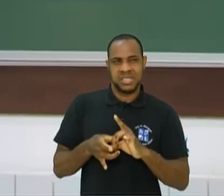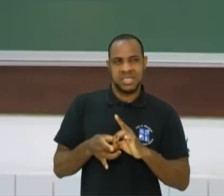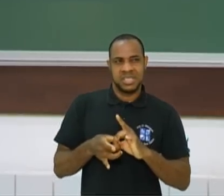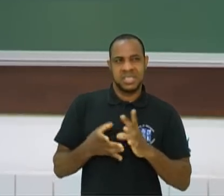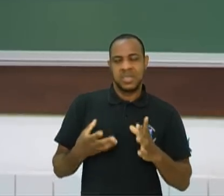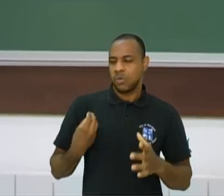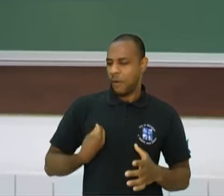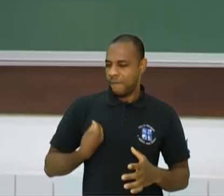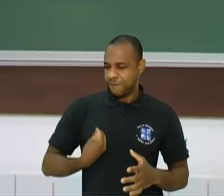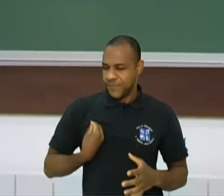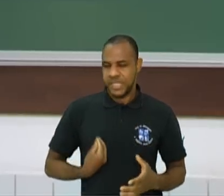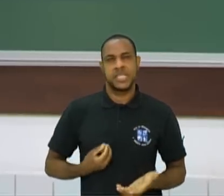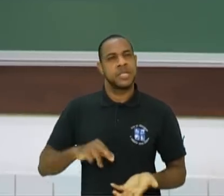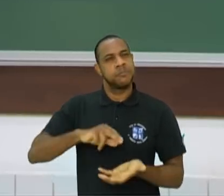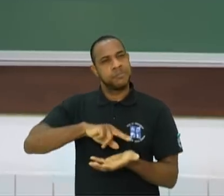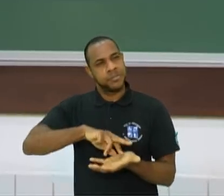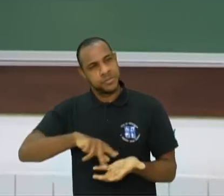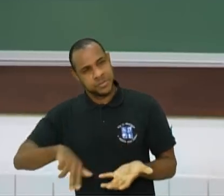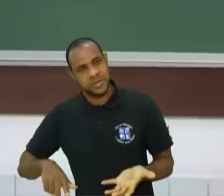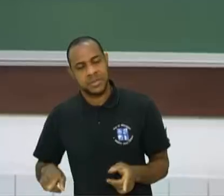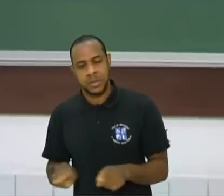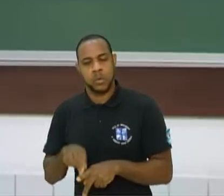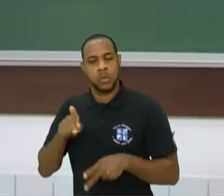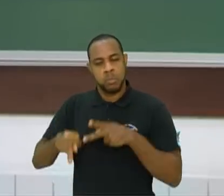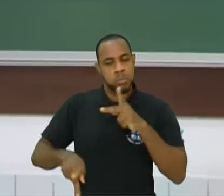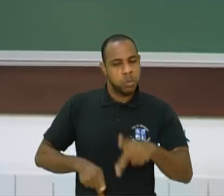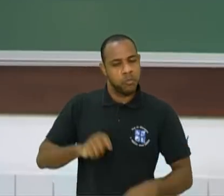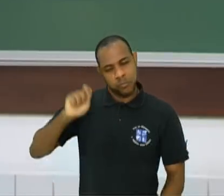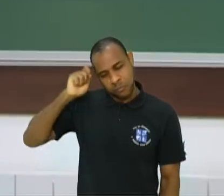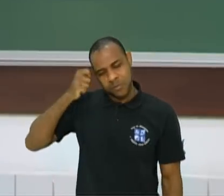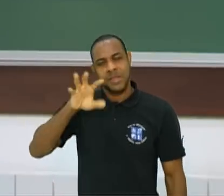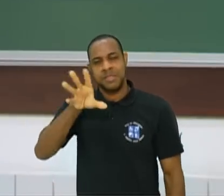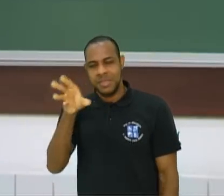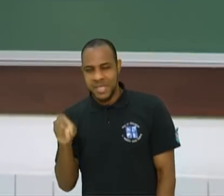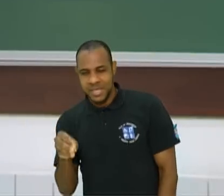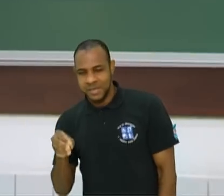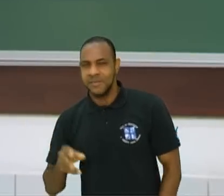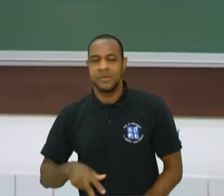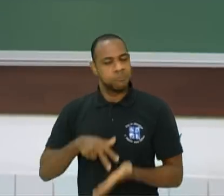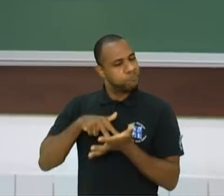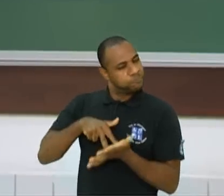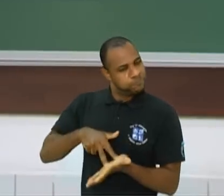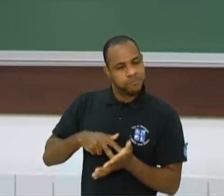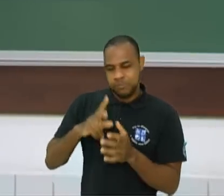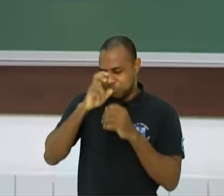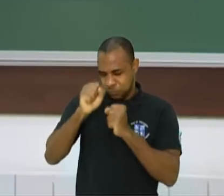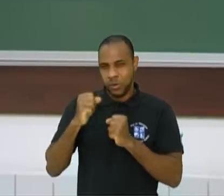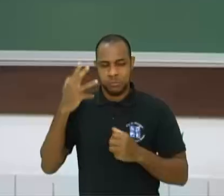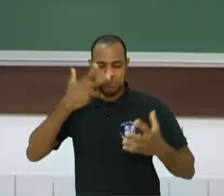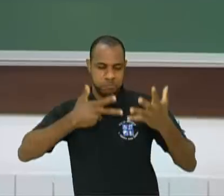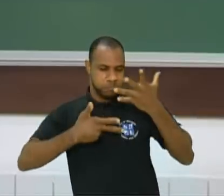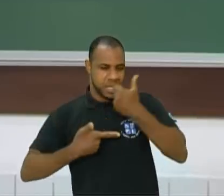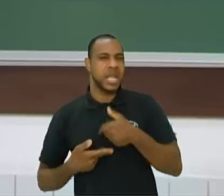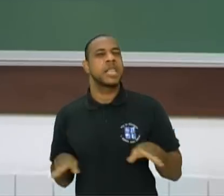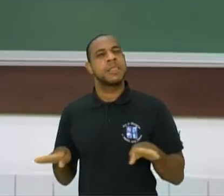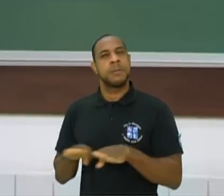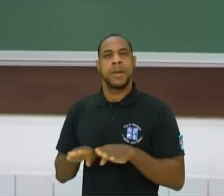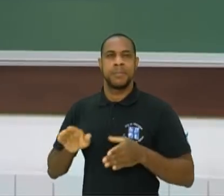com vida, né? E com o povo negro, que traz toda essa questão de resistência, né? Força e beleza.